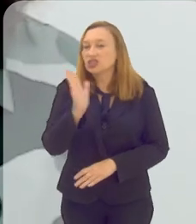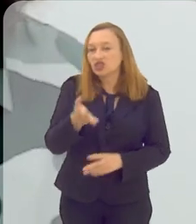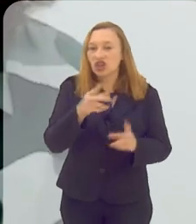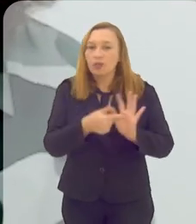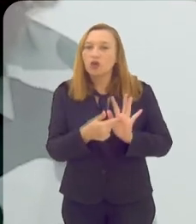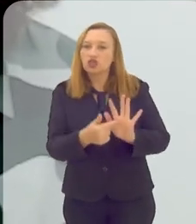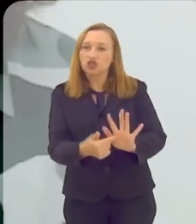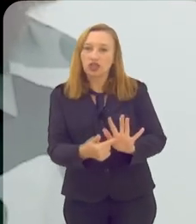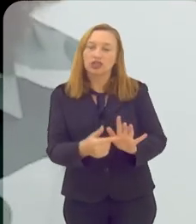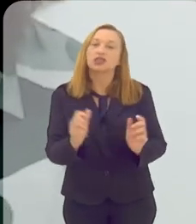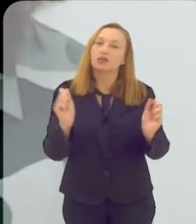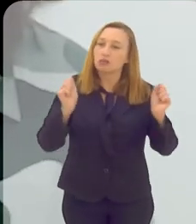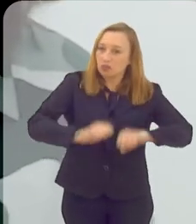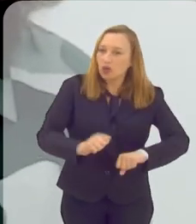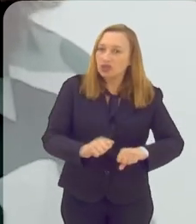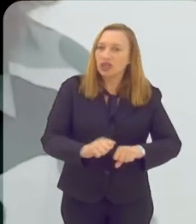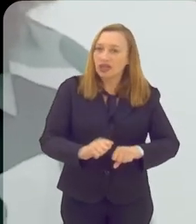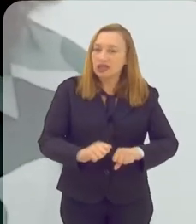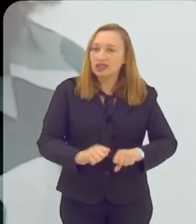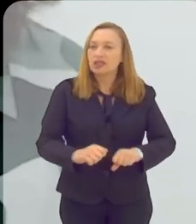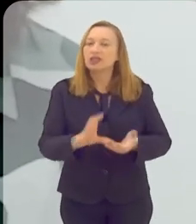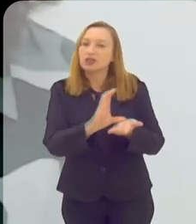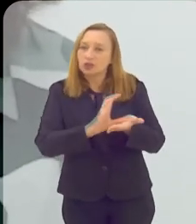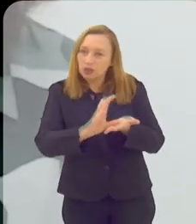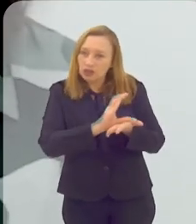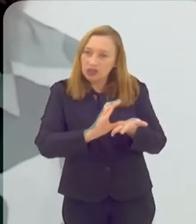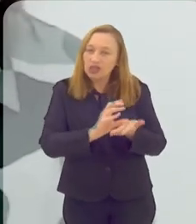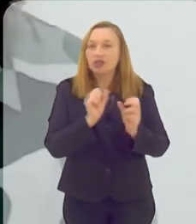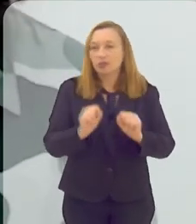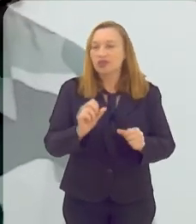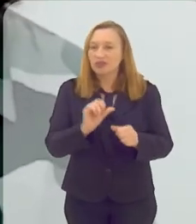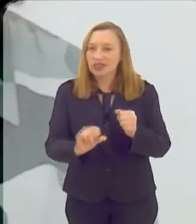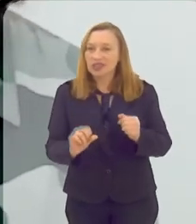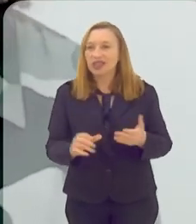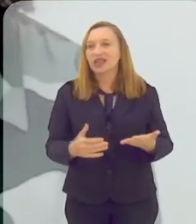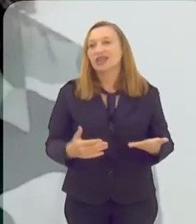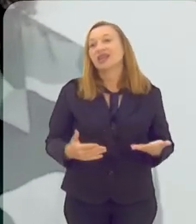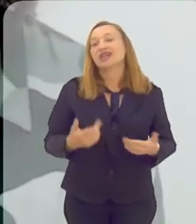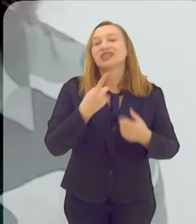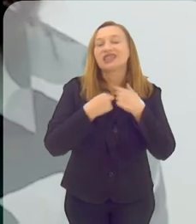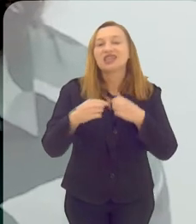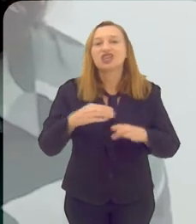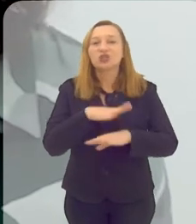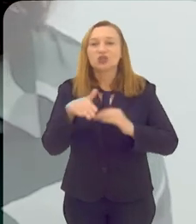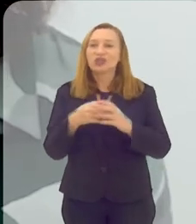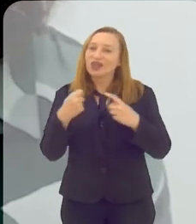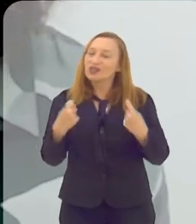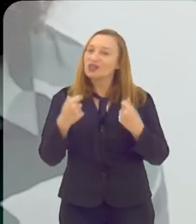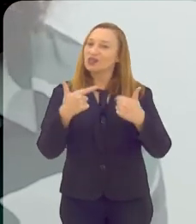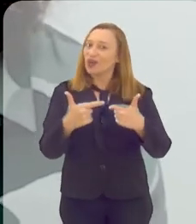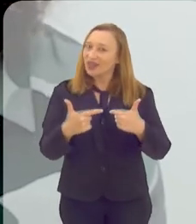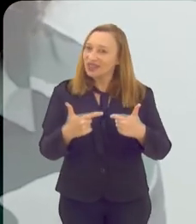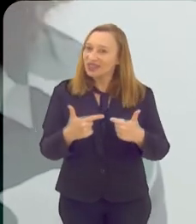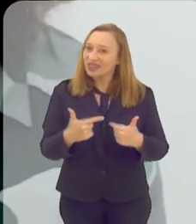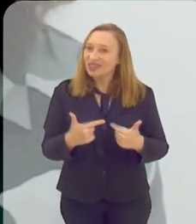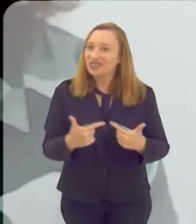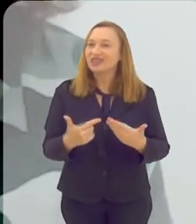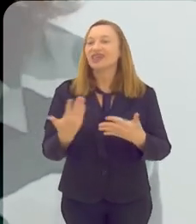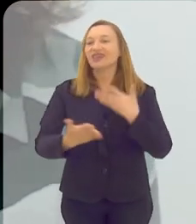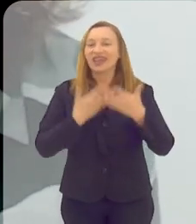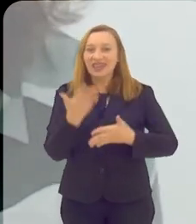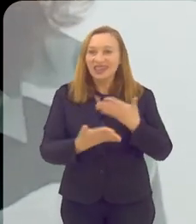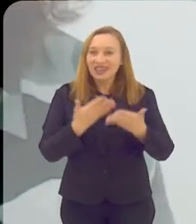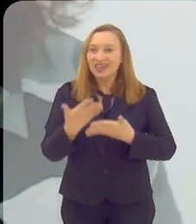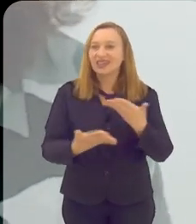pela quantidade já identificada, né, de potência que existe no conselho e no que pode ser feito. Eu desejo toda sorte,